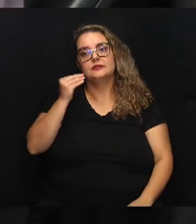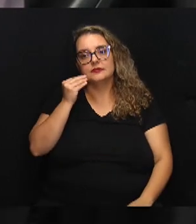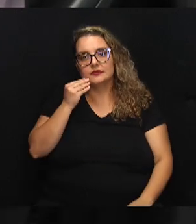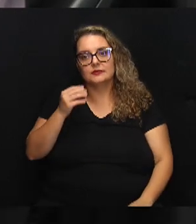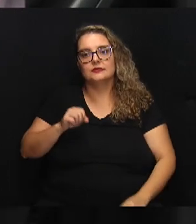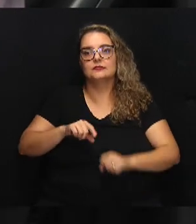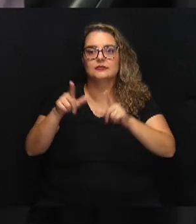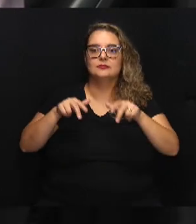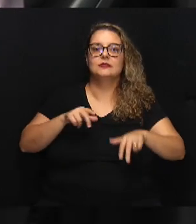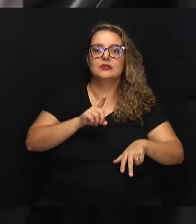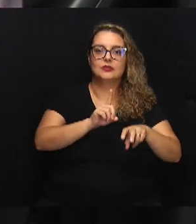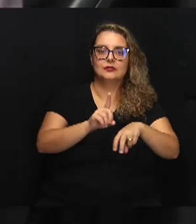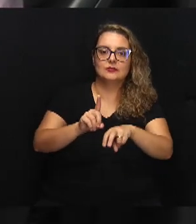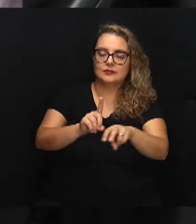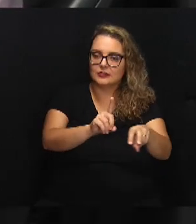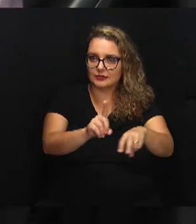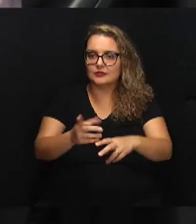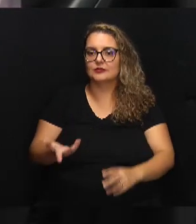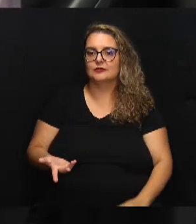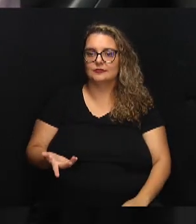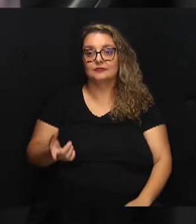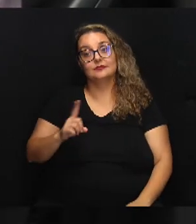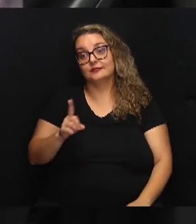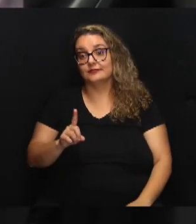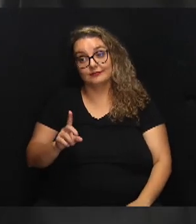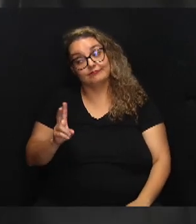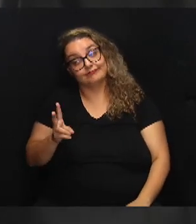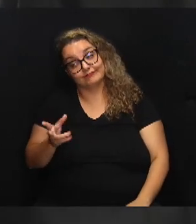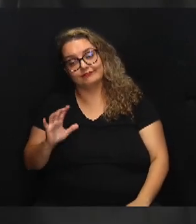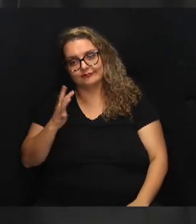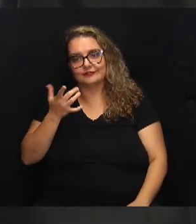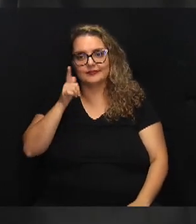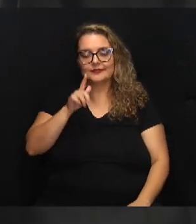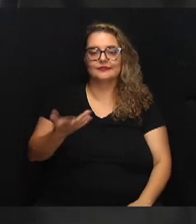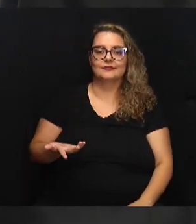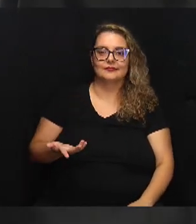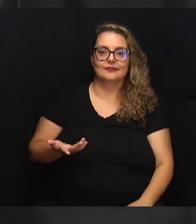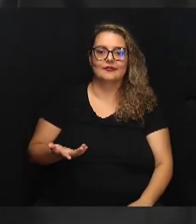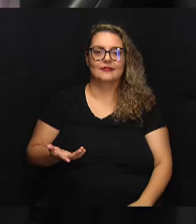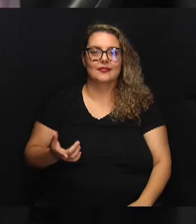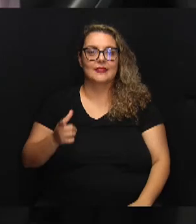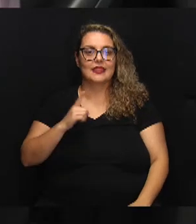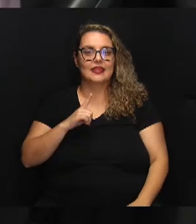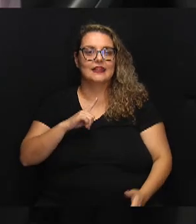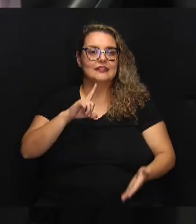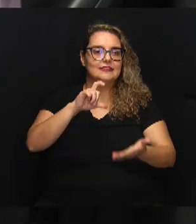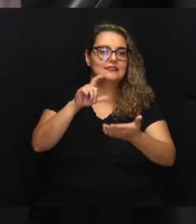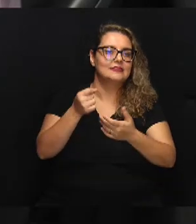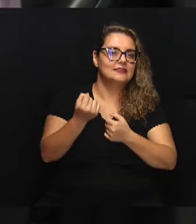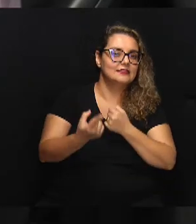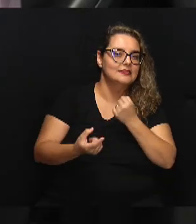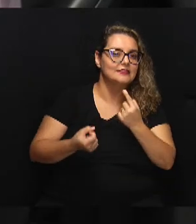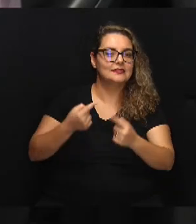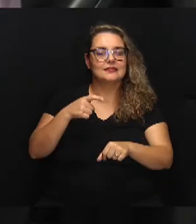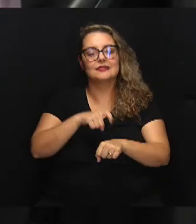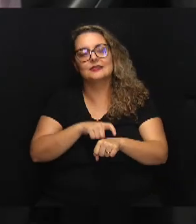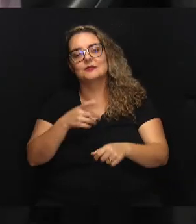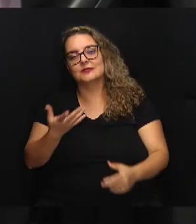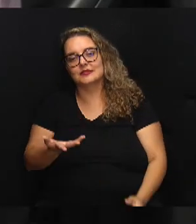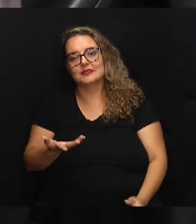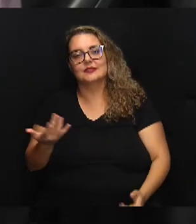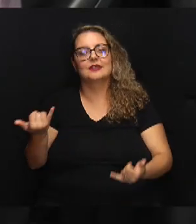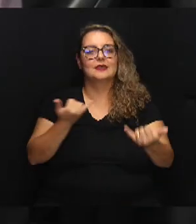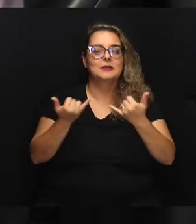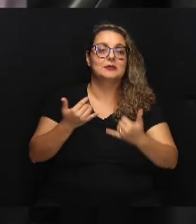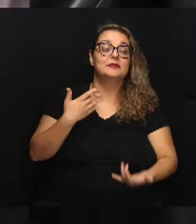uma caminhada, Sim. mas não é sempre que dá, né? Mas enfim, eu tento. Bom, a gente tem uns cliques de alguns desses momentos e você vai me